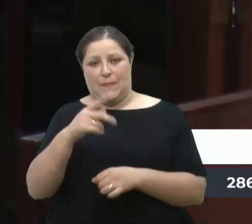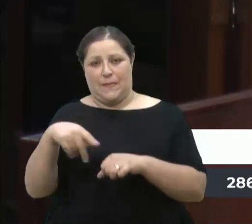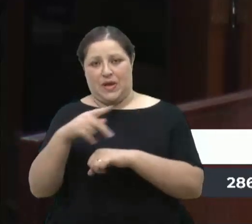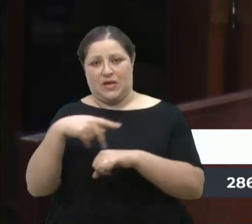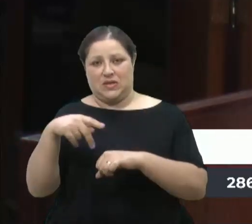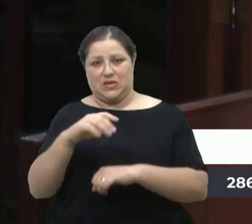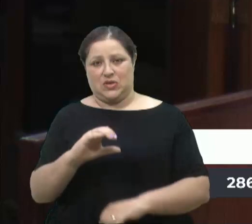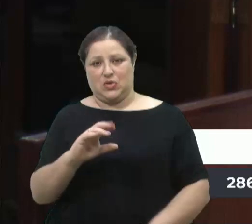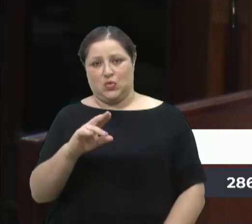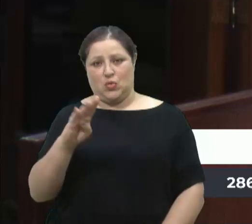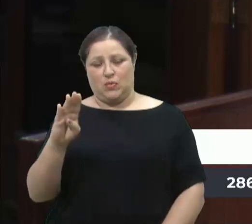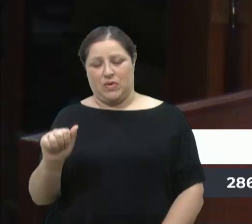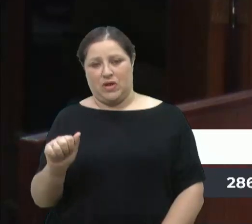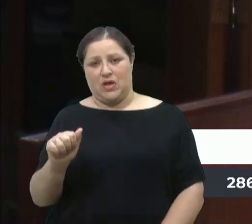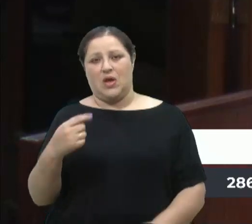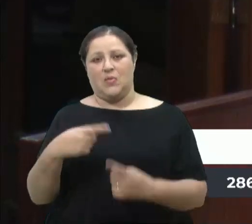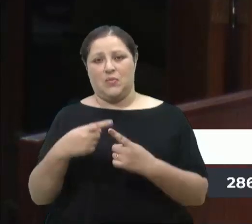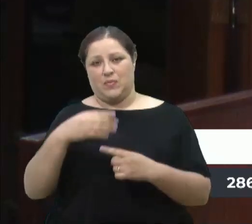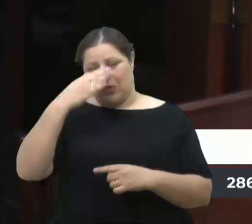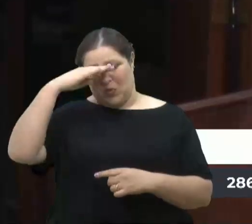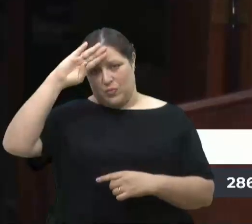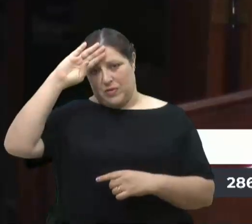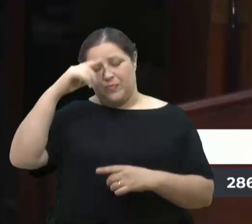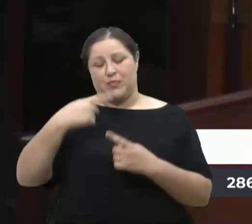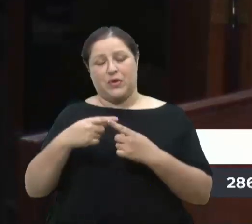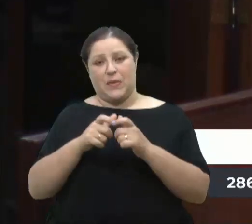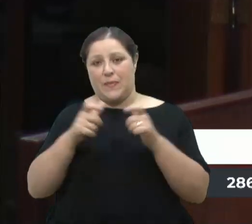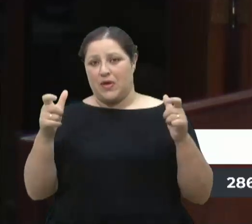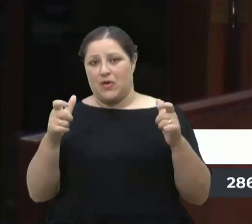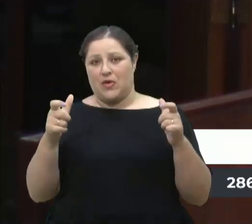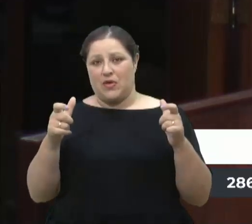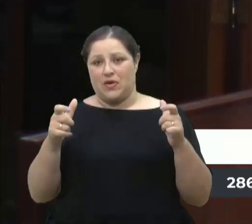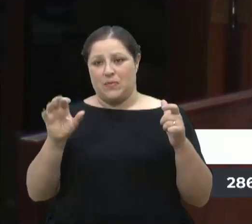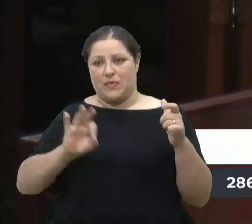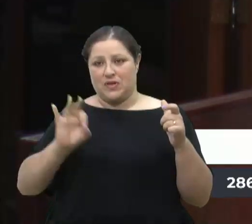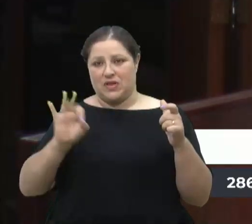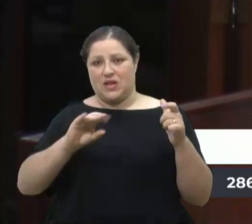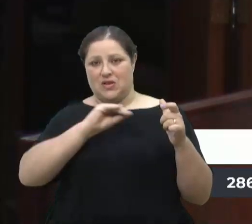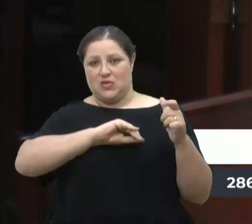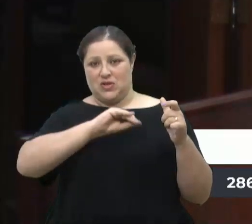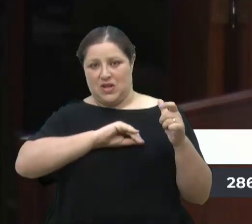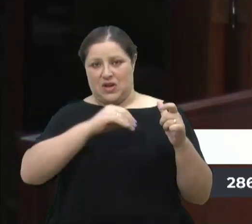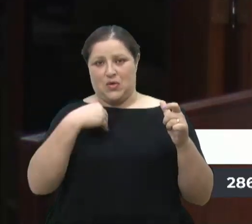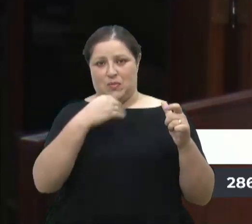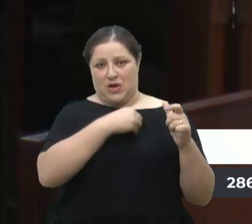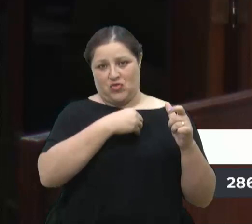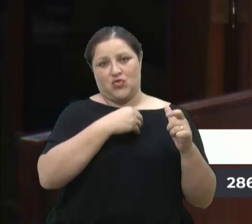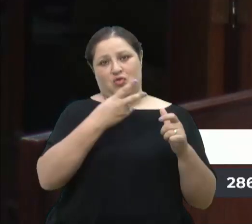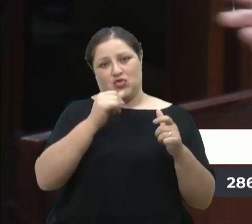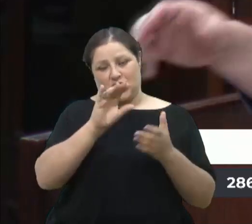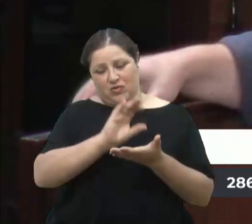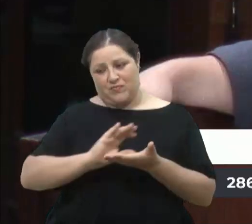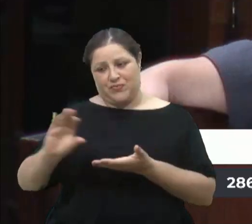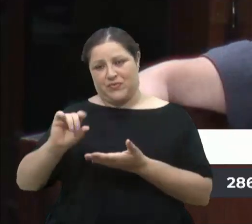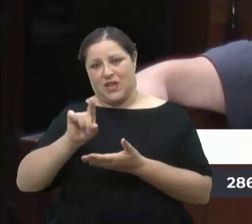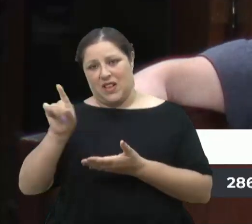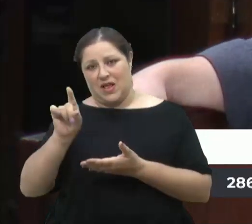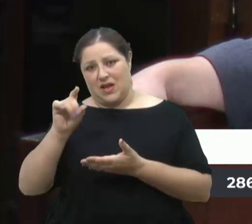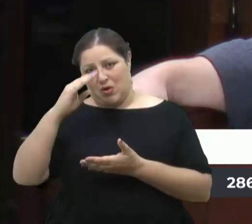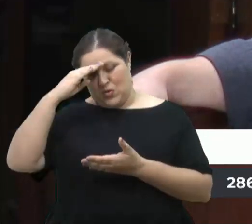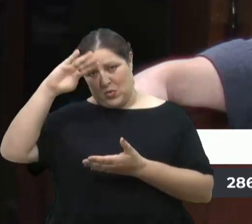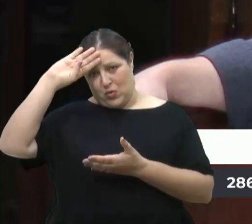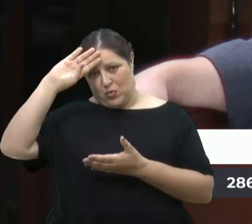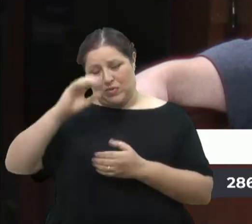do valor que o médico recebe vai para ditadura de Cuba é isso que eles estão comemorando nesse momento e também